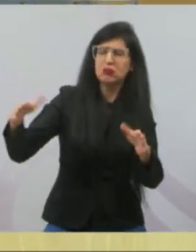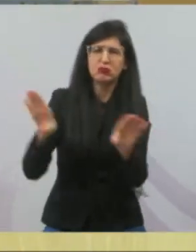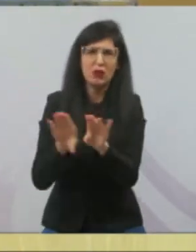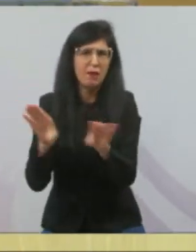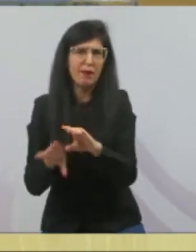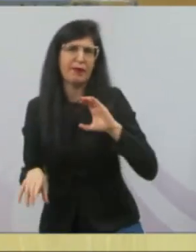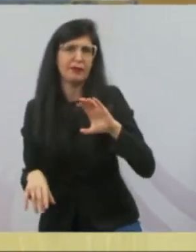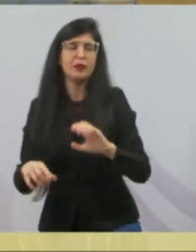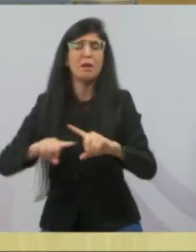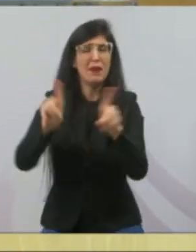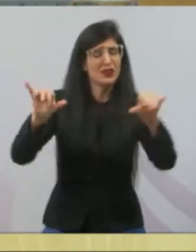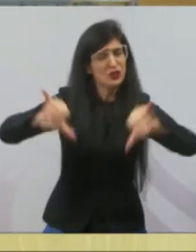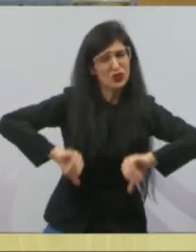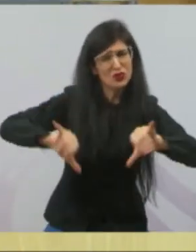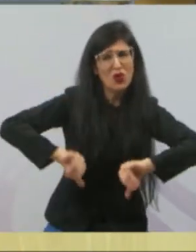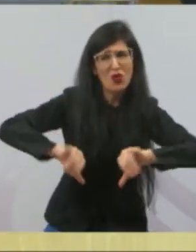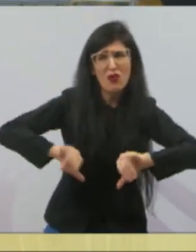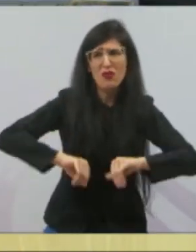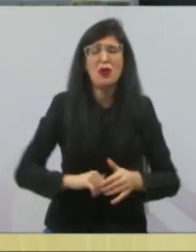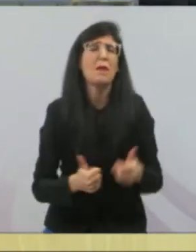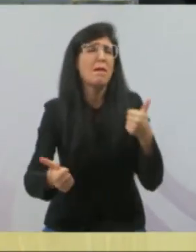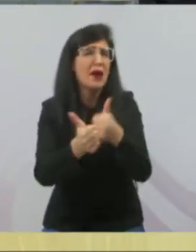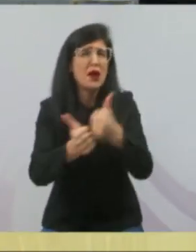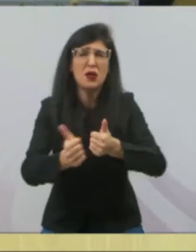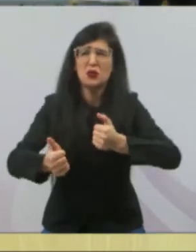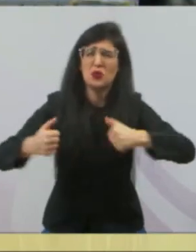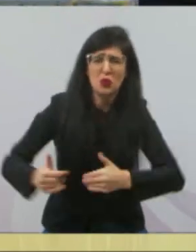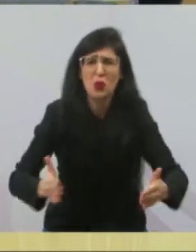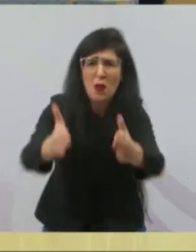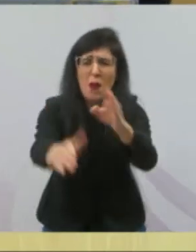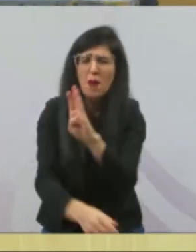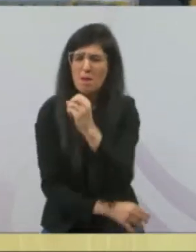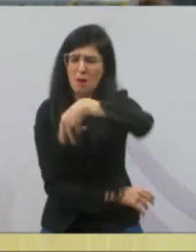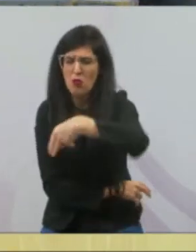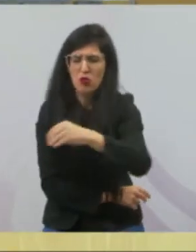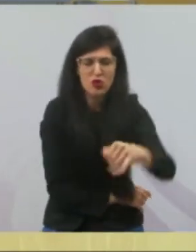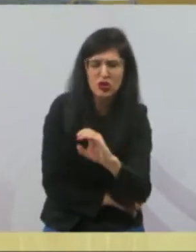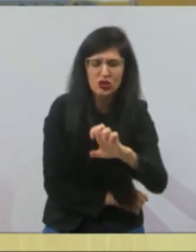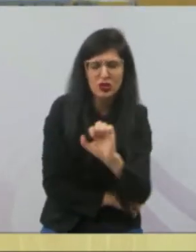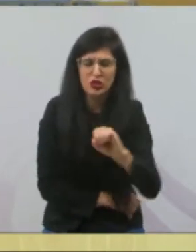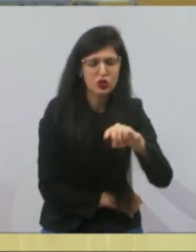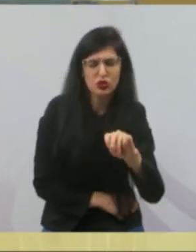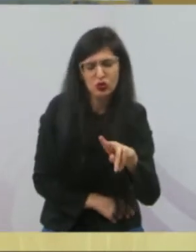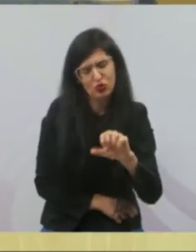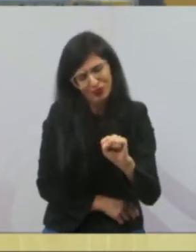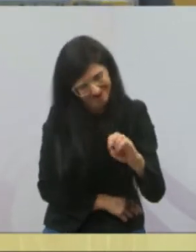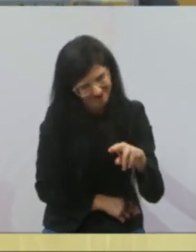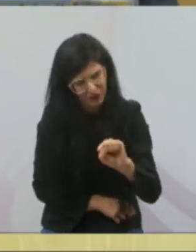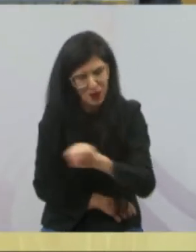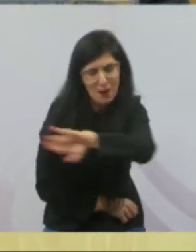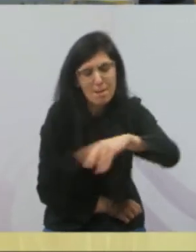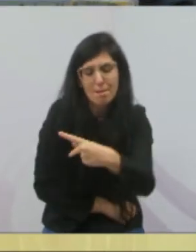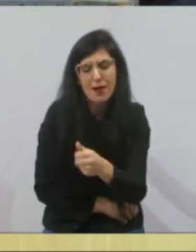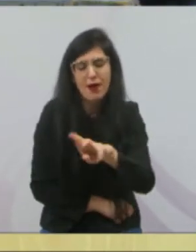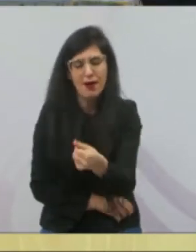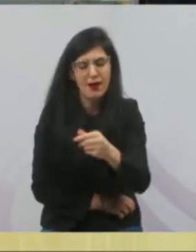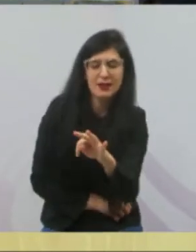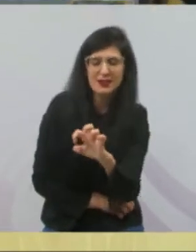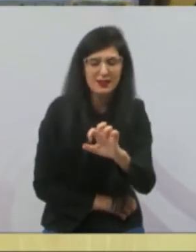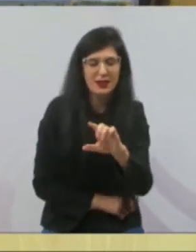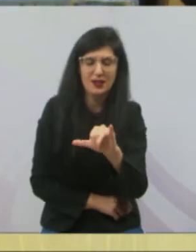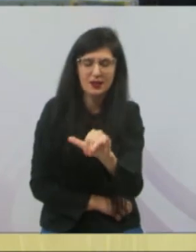ceder à ASPAD. Então, fomos orientados a procurar um local para locação. Haja vista que, além da verba municipal, os vereadores haviam doado uma